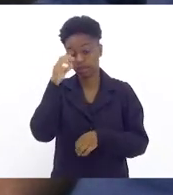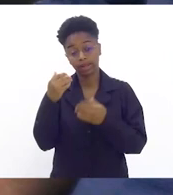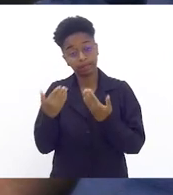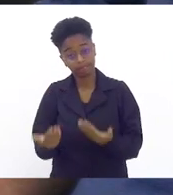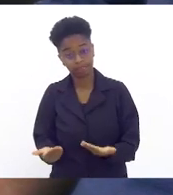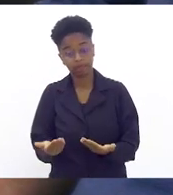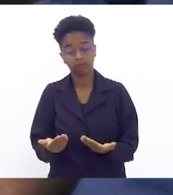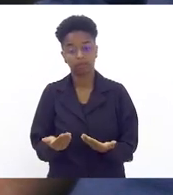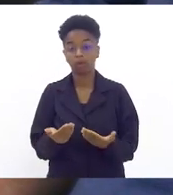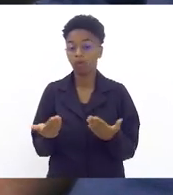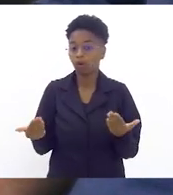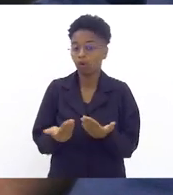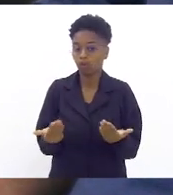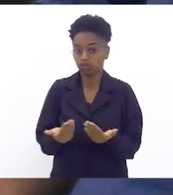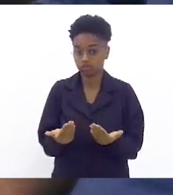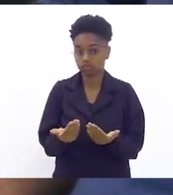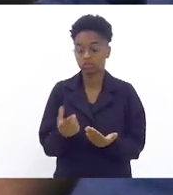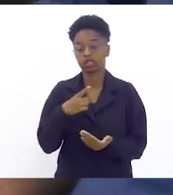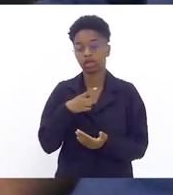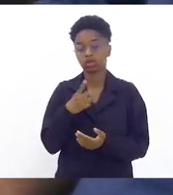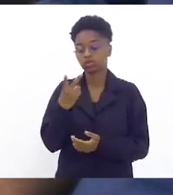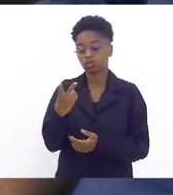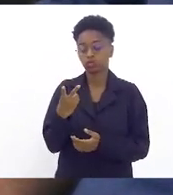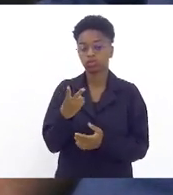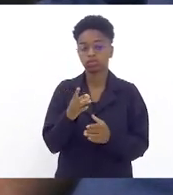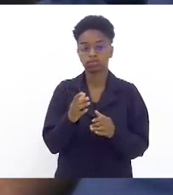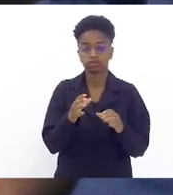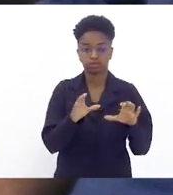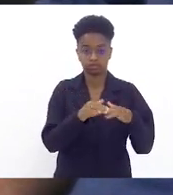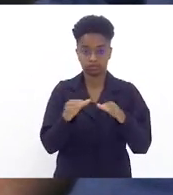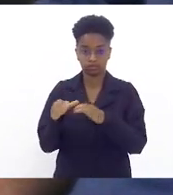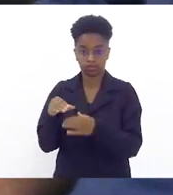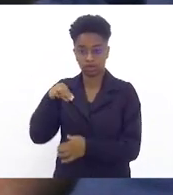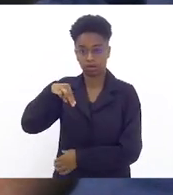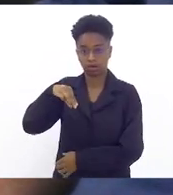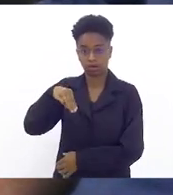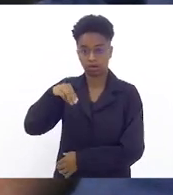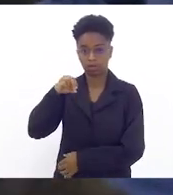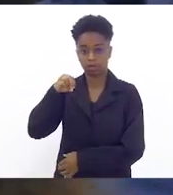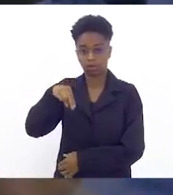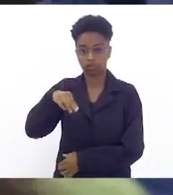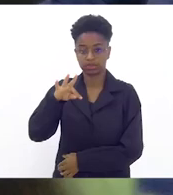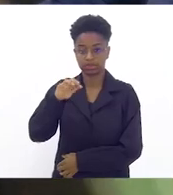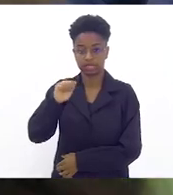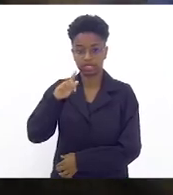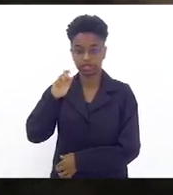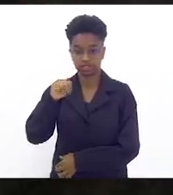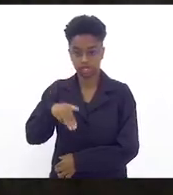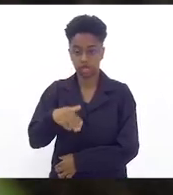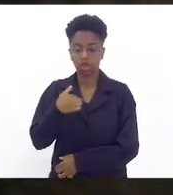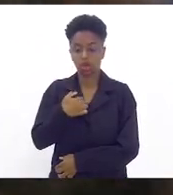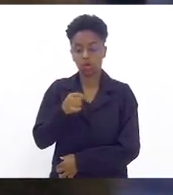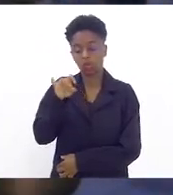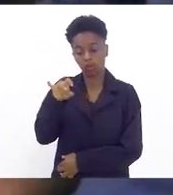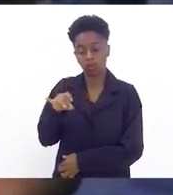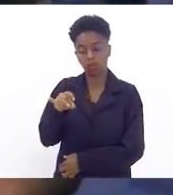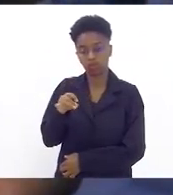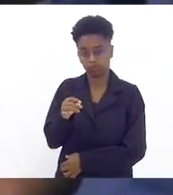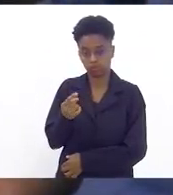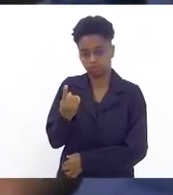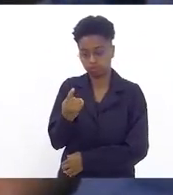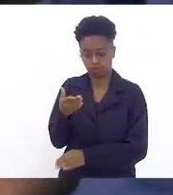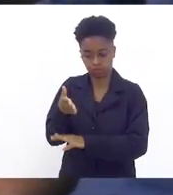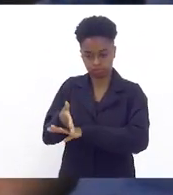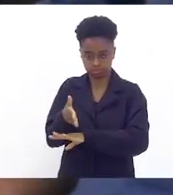hoje existem duas turmas de montagem na escola eu faço parte de uma dessas turmas eu tô na última etapa do curso